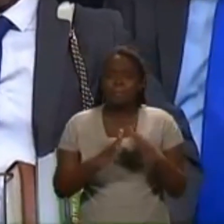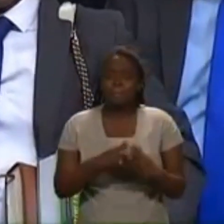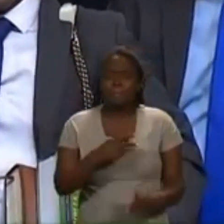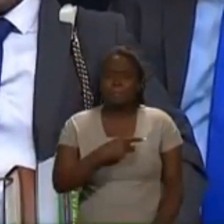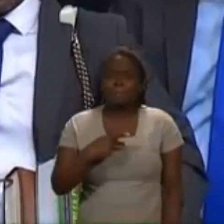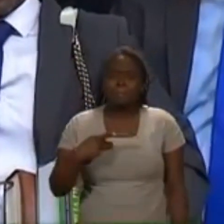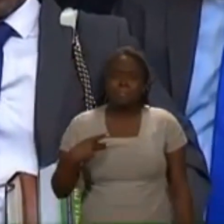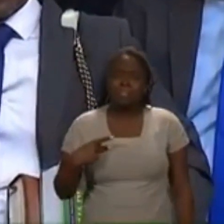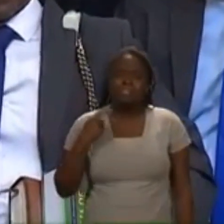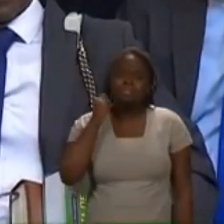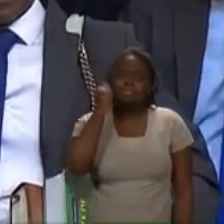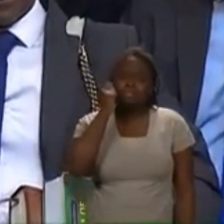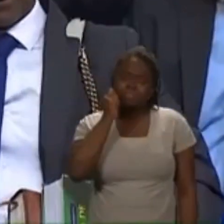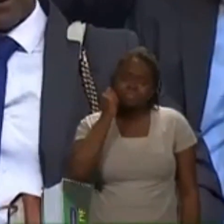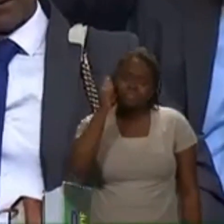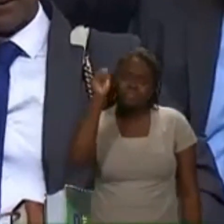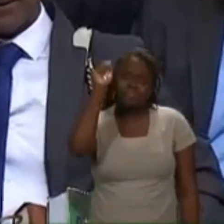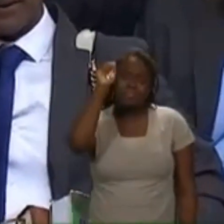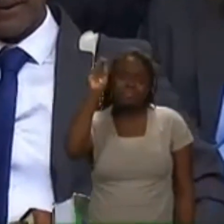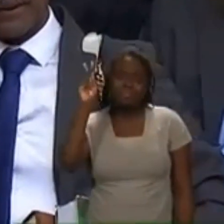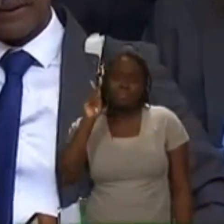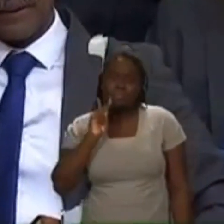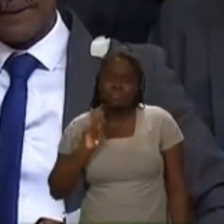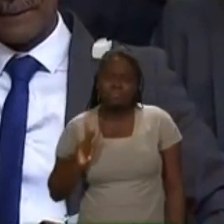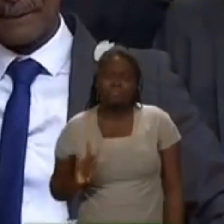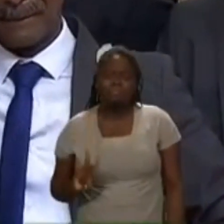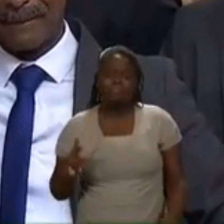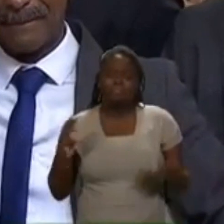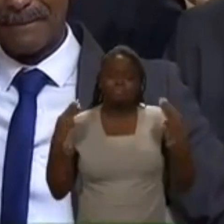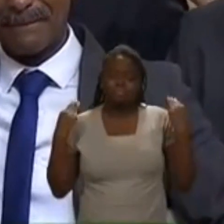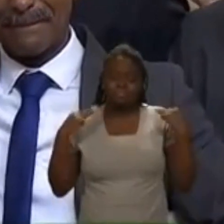da pastora Ana Paula, da pastora Mariana,